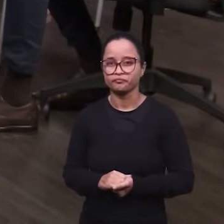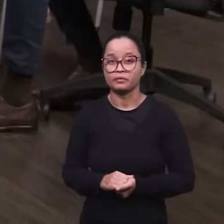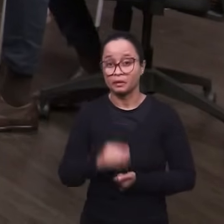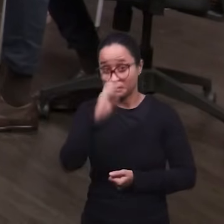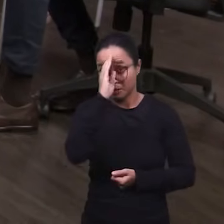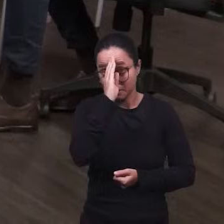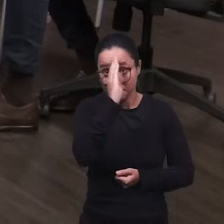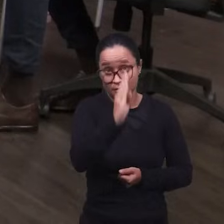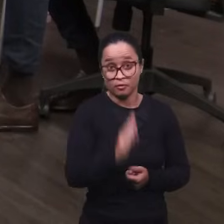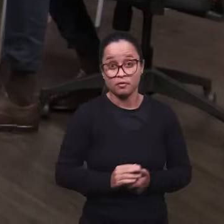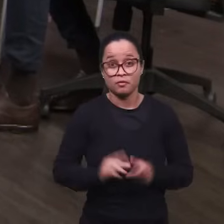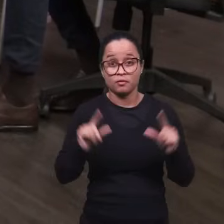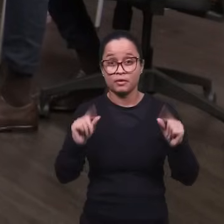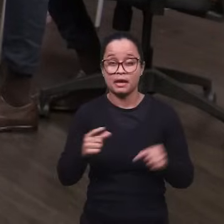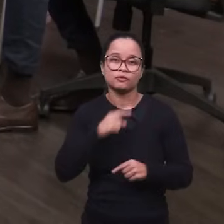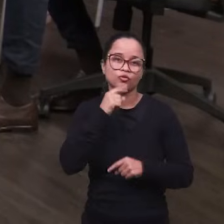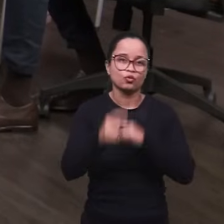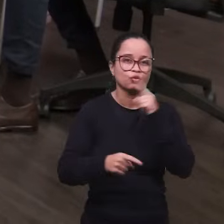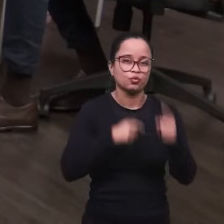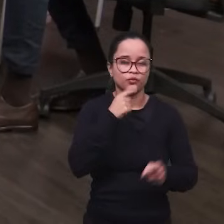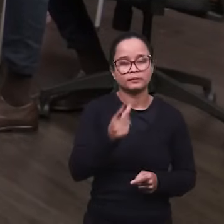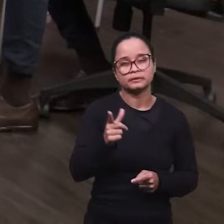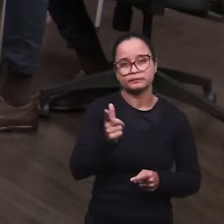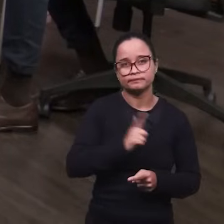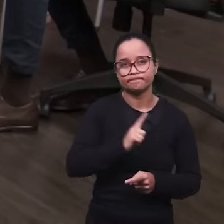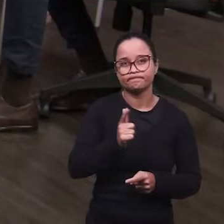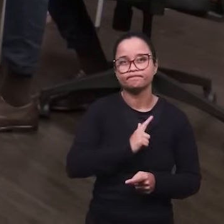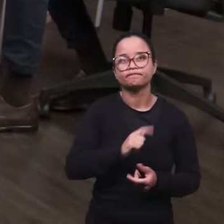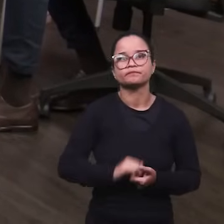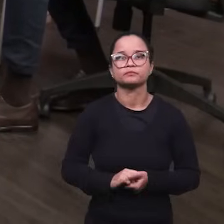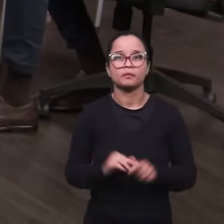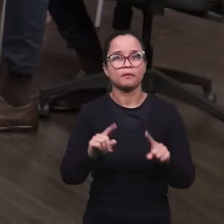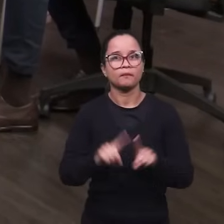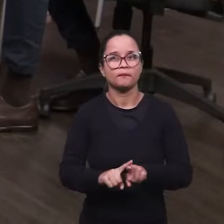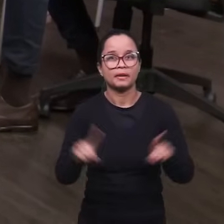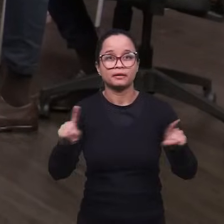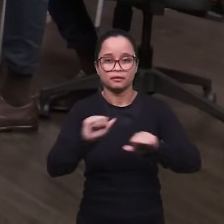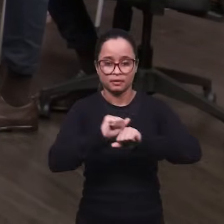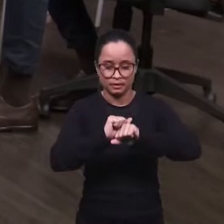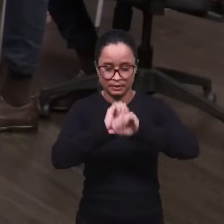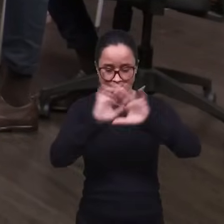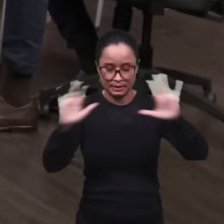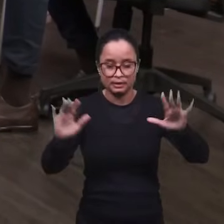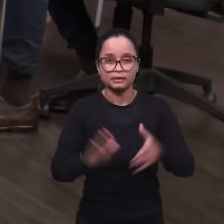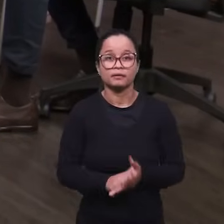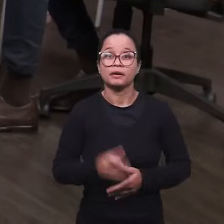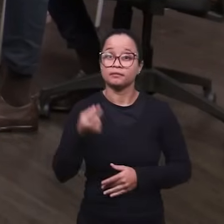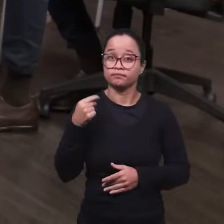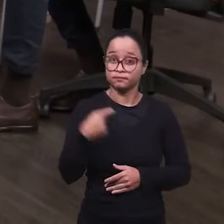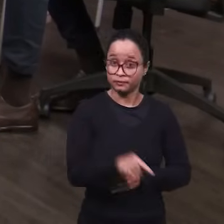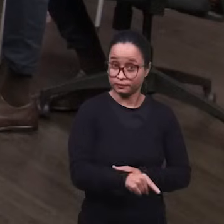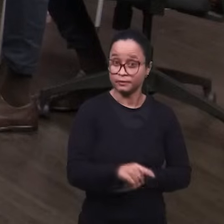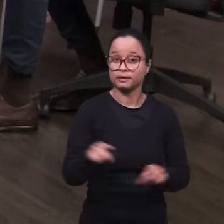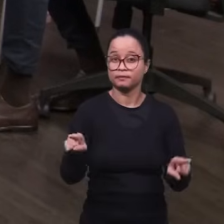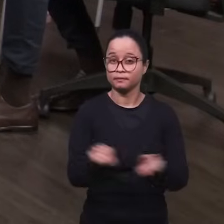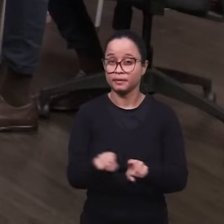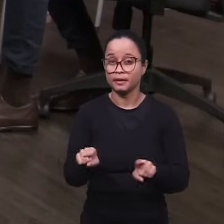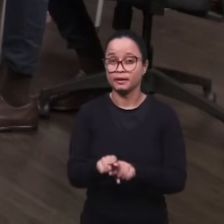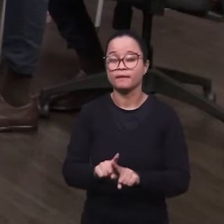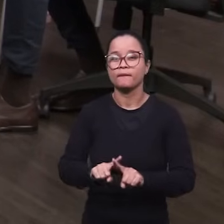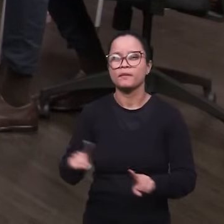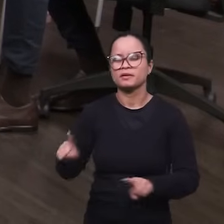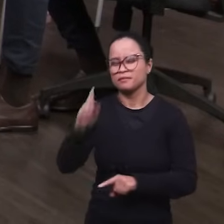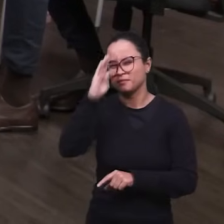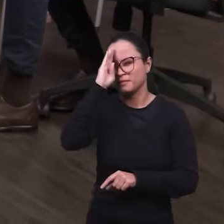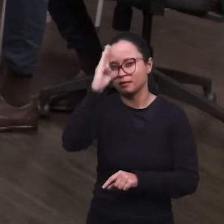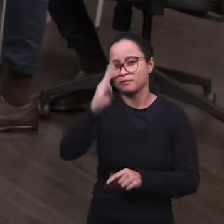principalmente, certamente essa dúvida vai ser trazida aqui, mas, claro, você vai aprofundar mais, mas principalmente